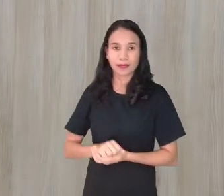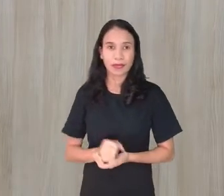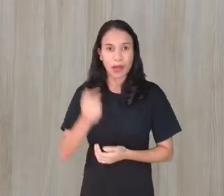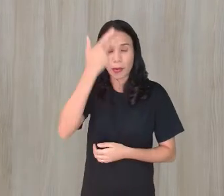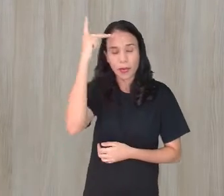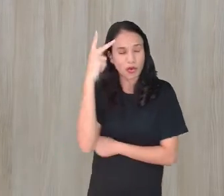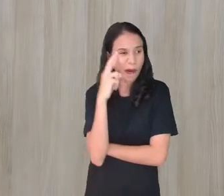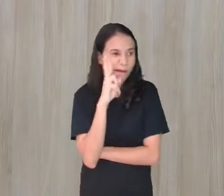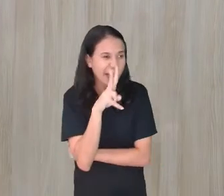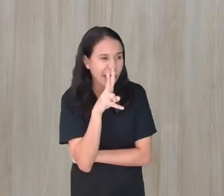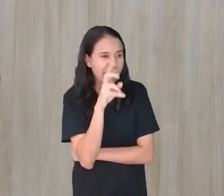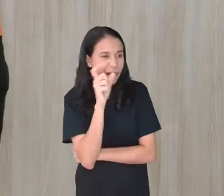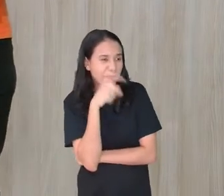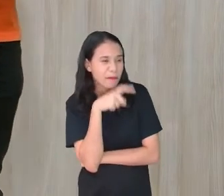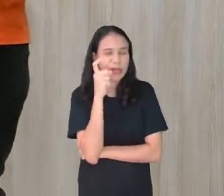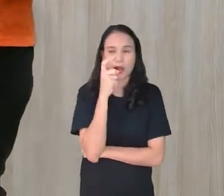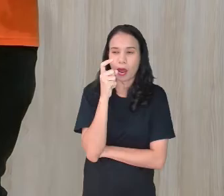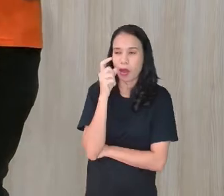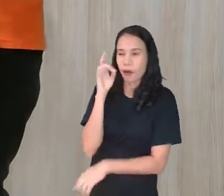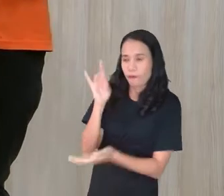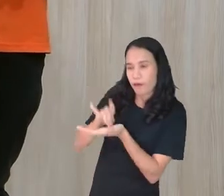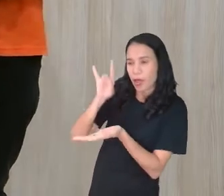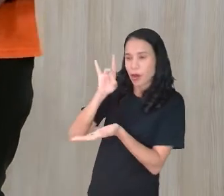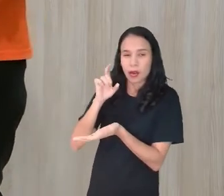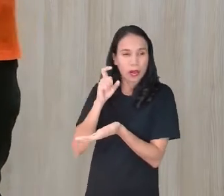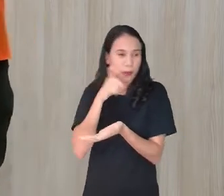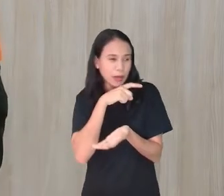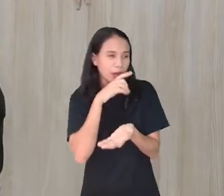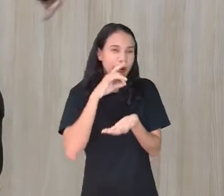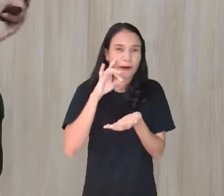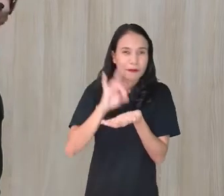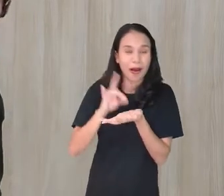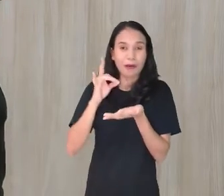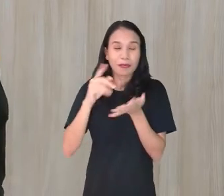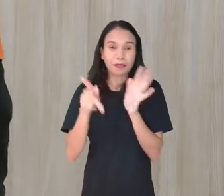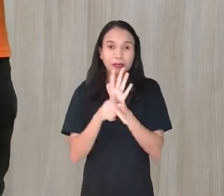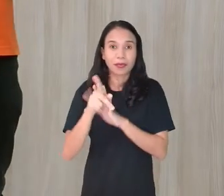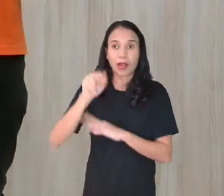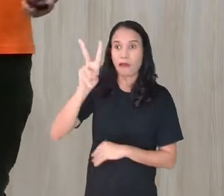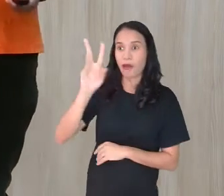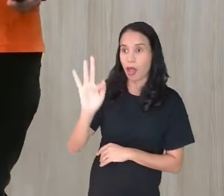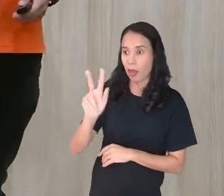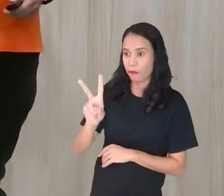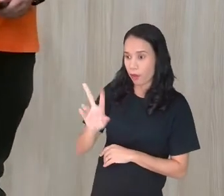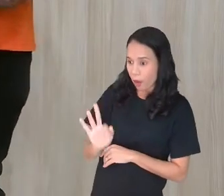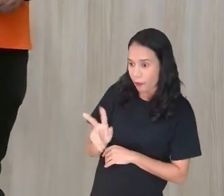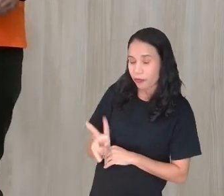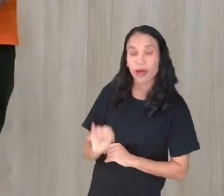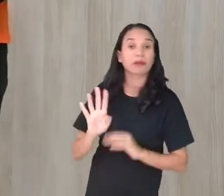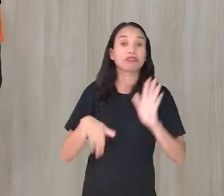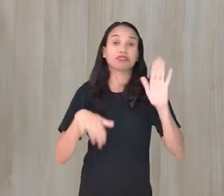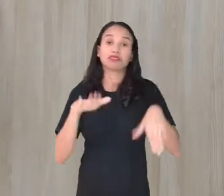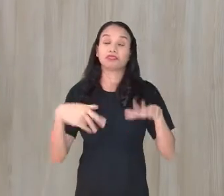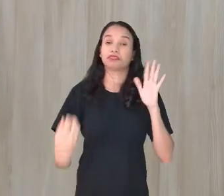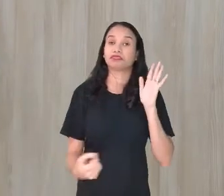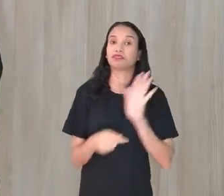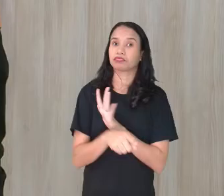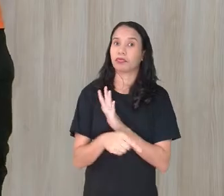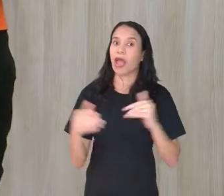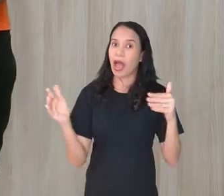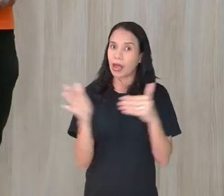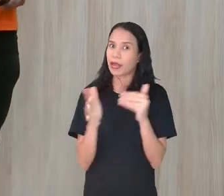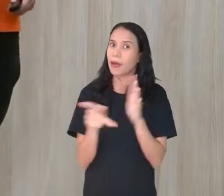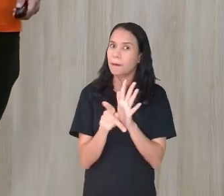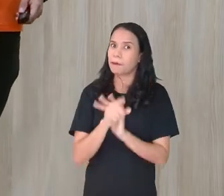para você encontrar e marcar lá ou a incorreta ou a correta, dependendo de como foi elaborada a questão. Então, até questão